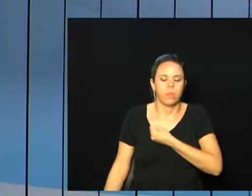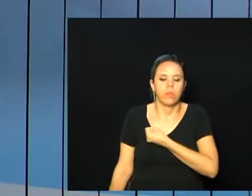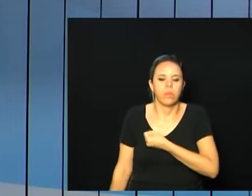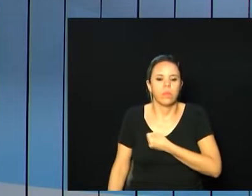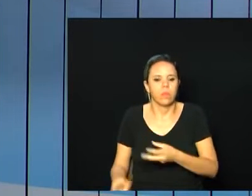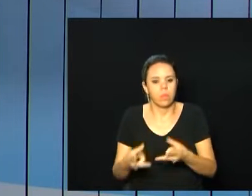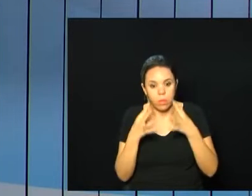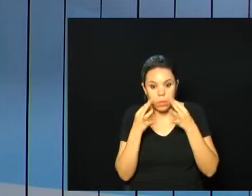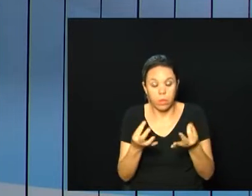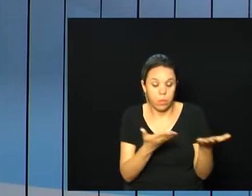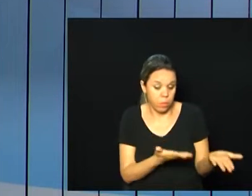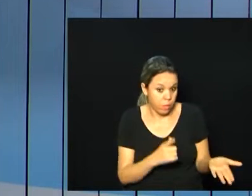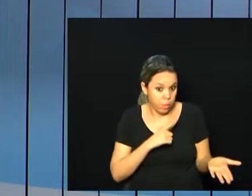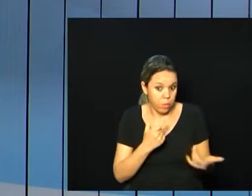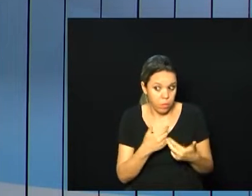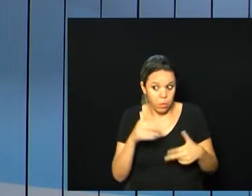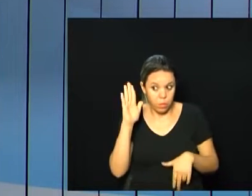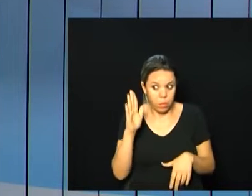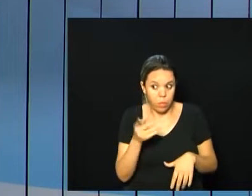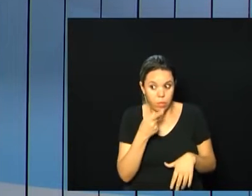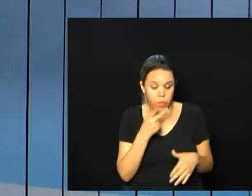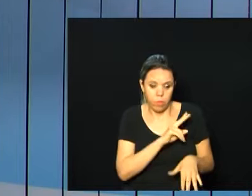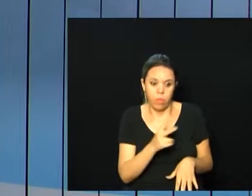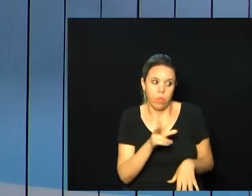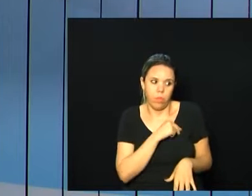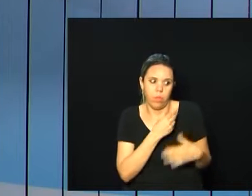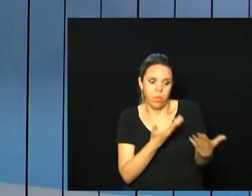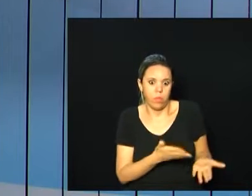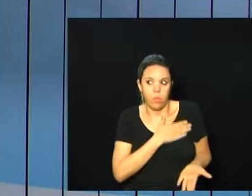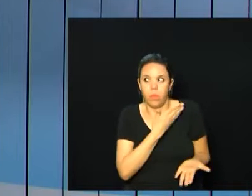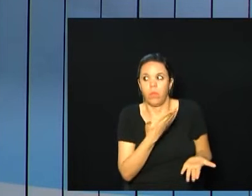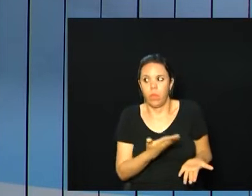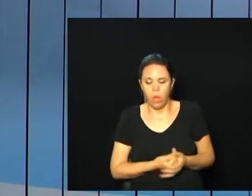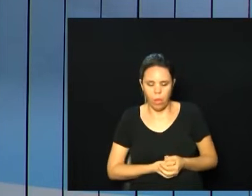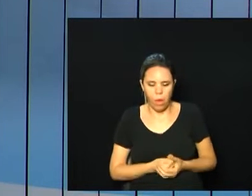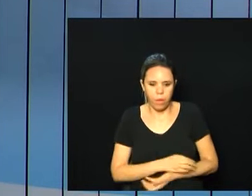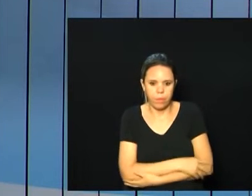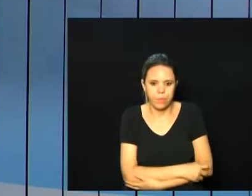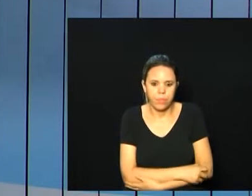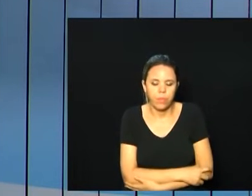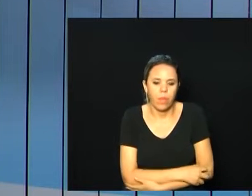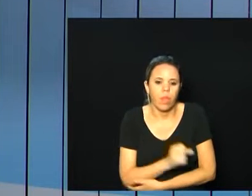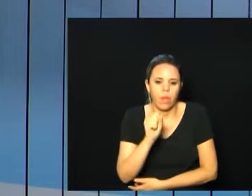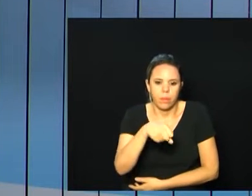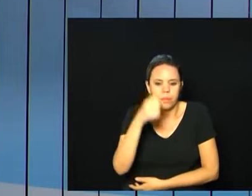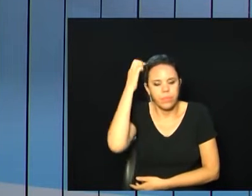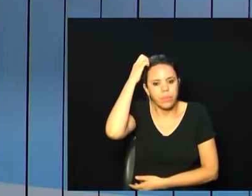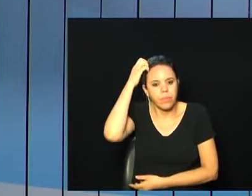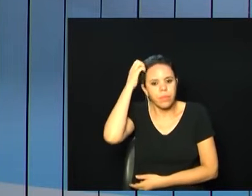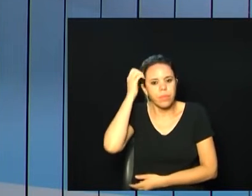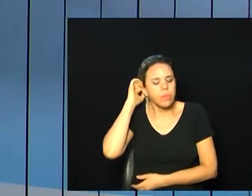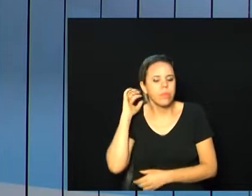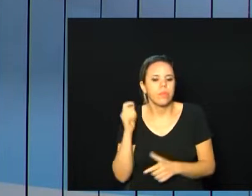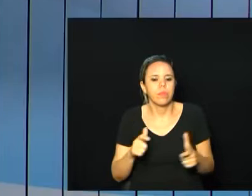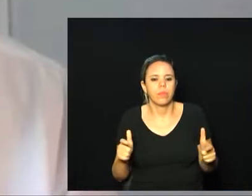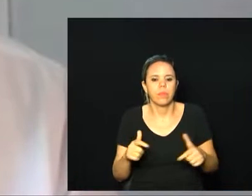chamaram bastante atenção, teve algo mais assim que vocês falaram, nossa, surpreendeu? Sim, o grau